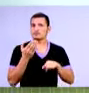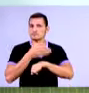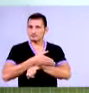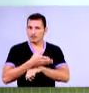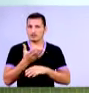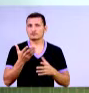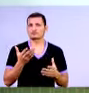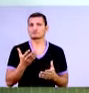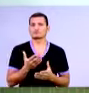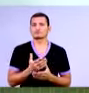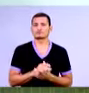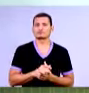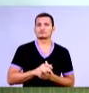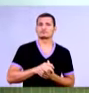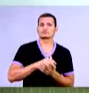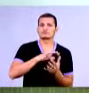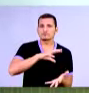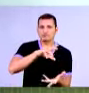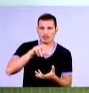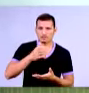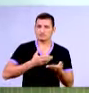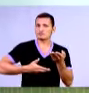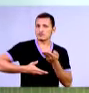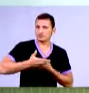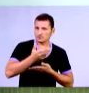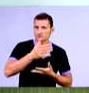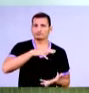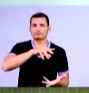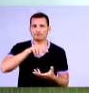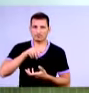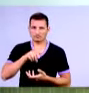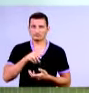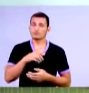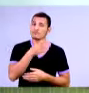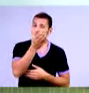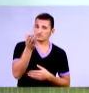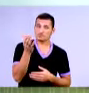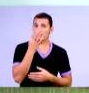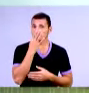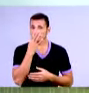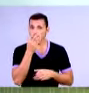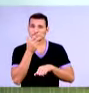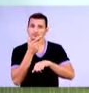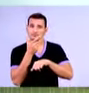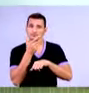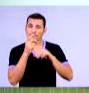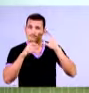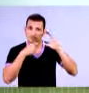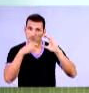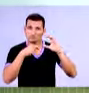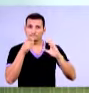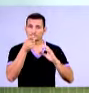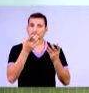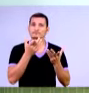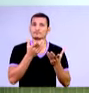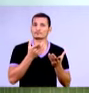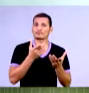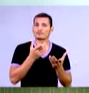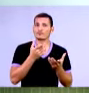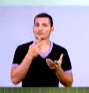deste universo e de interagir com esse universo, né? Então, você assiste vídeo, você emite as